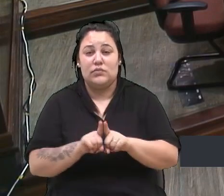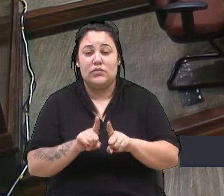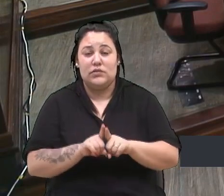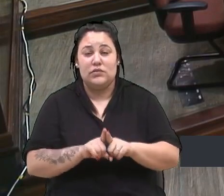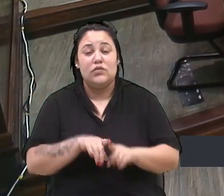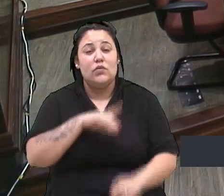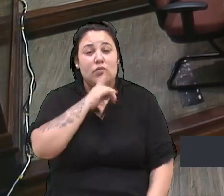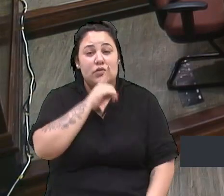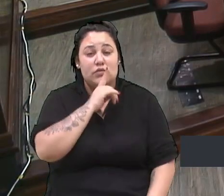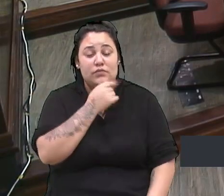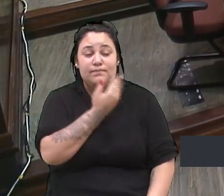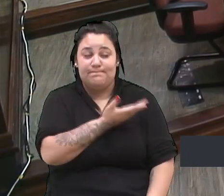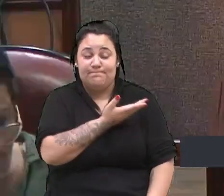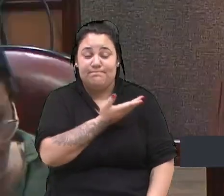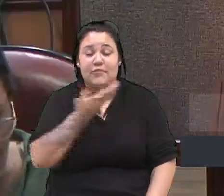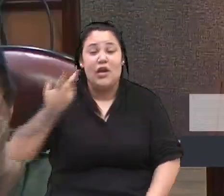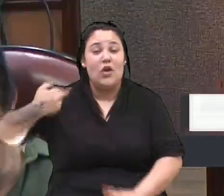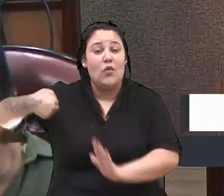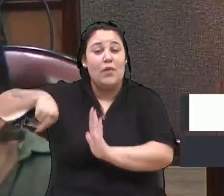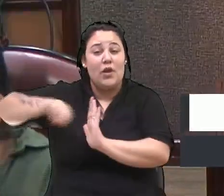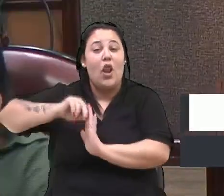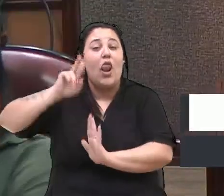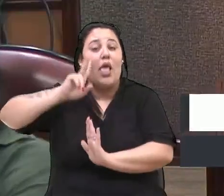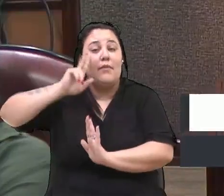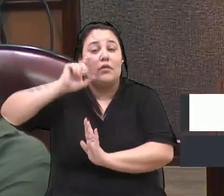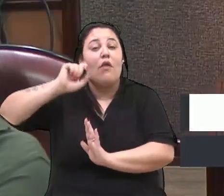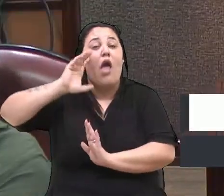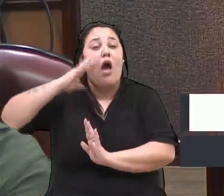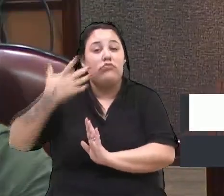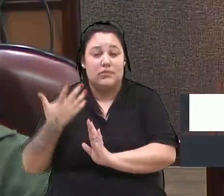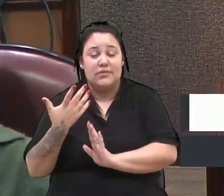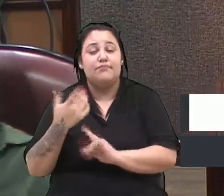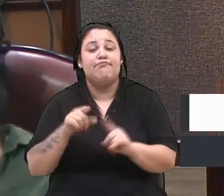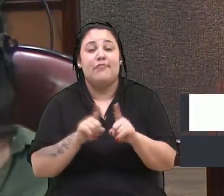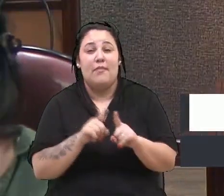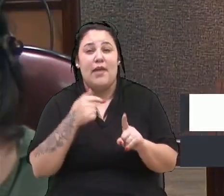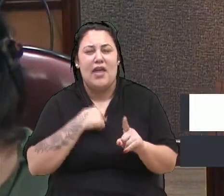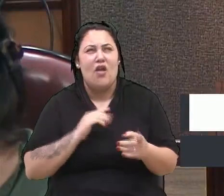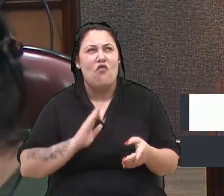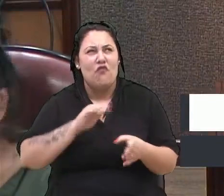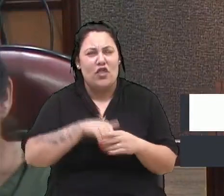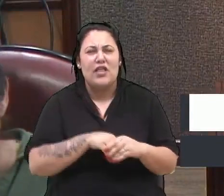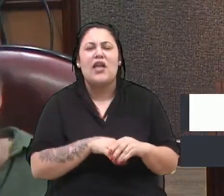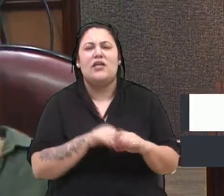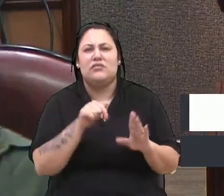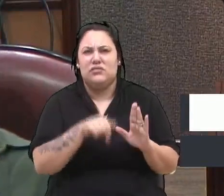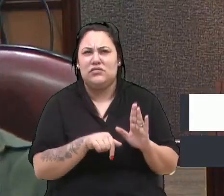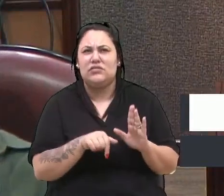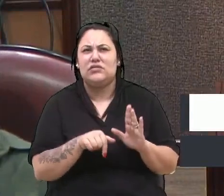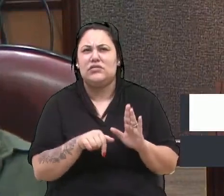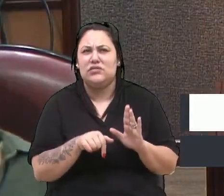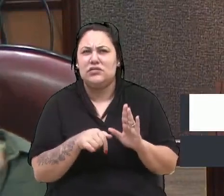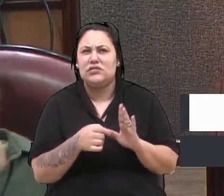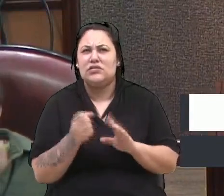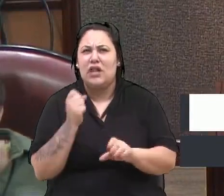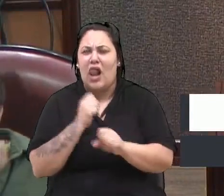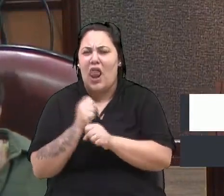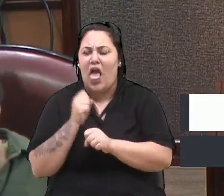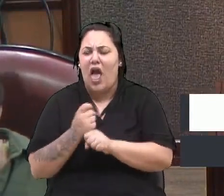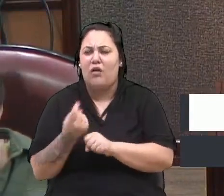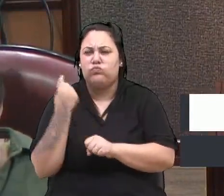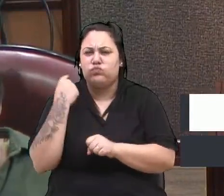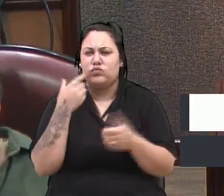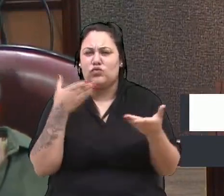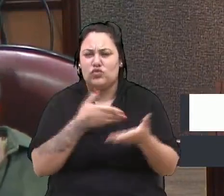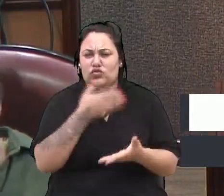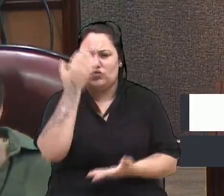Menegossi traz esse resgate também. Acho que, inclusive, eu votei essa legislação à época que hoje prefeito Adiló